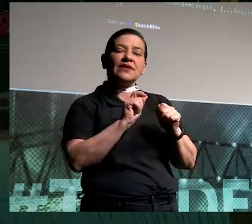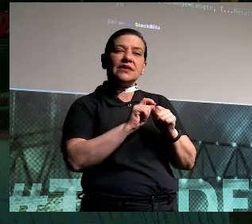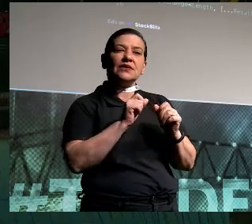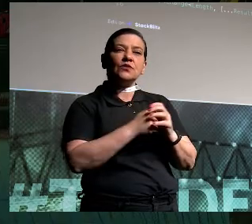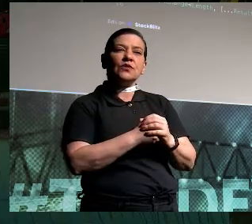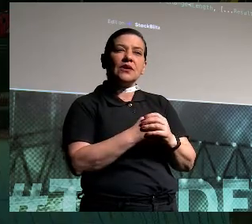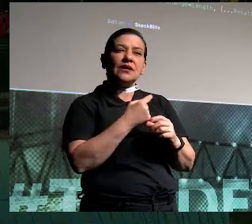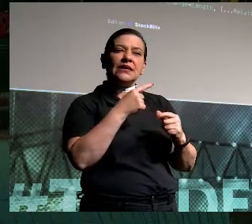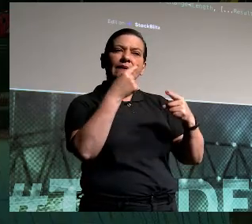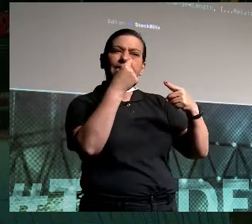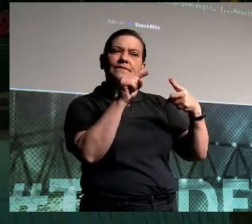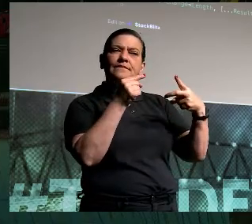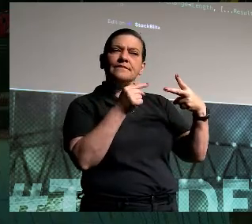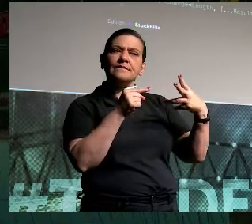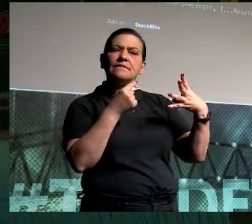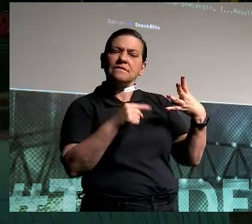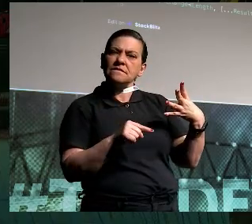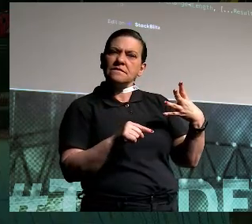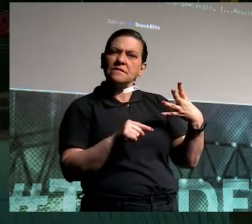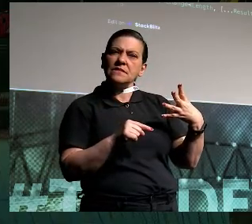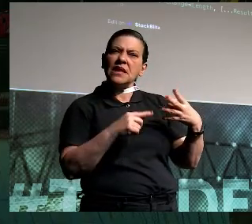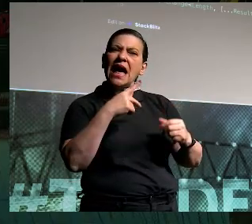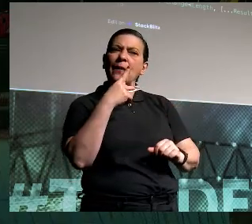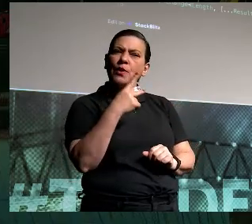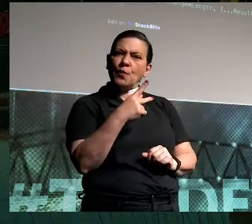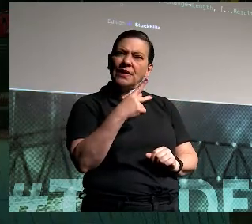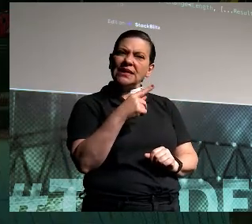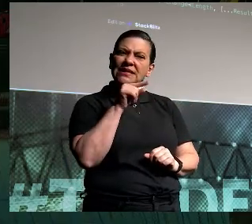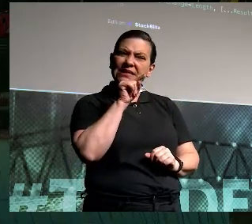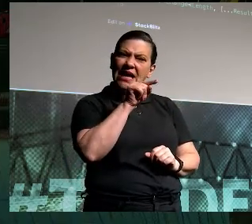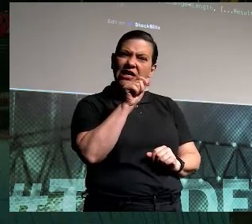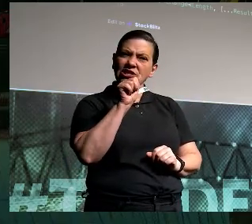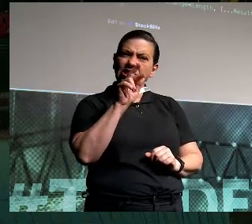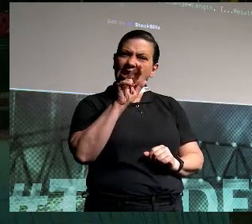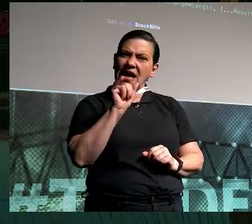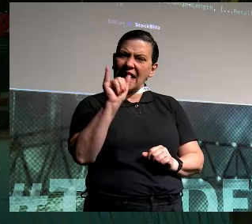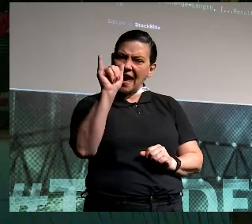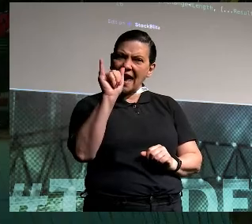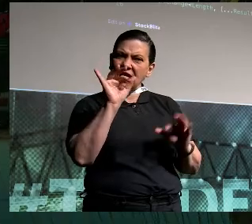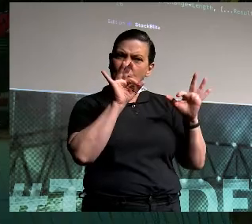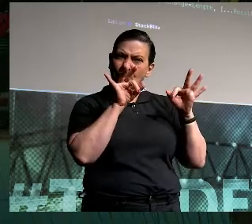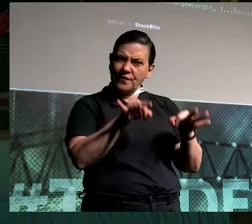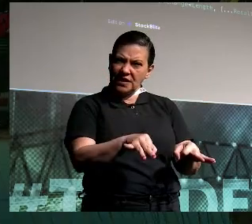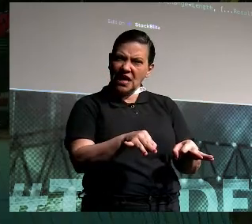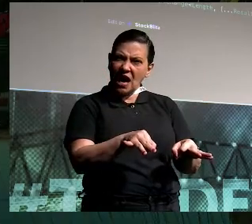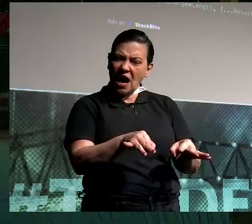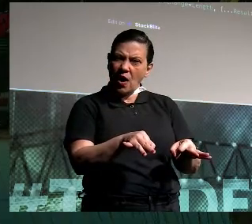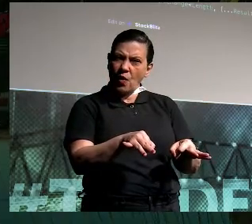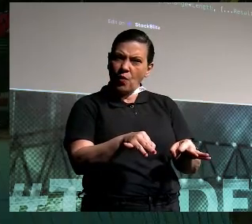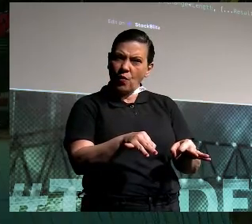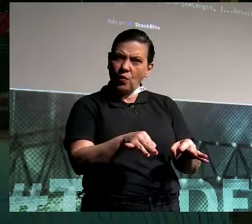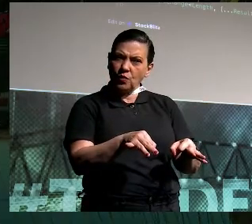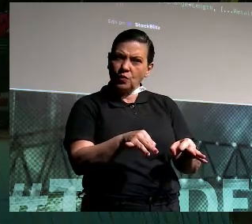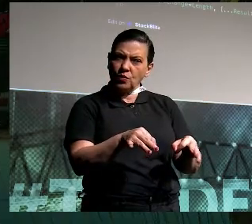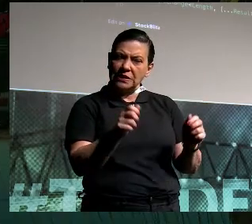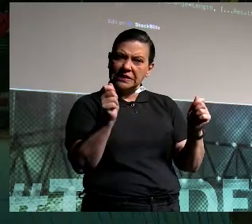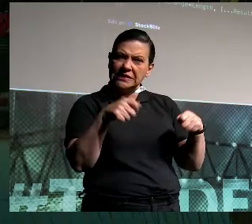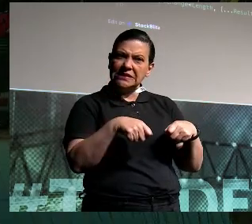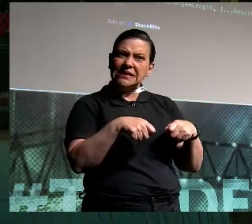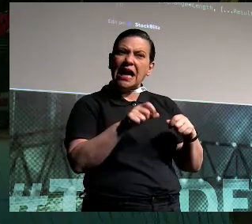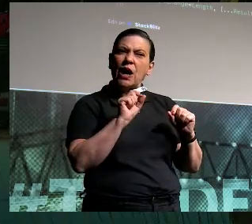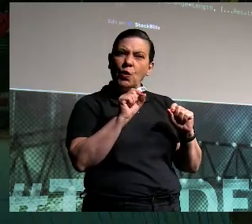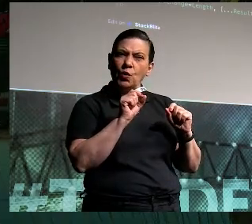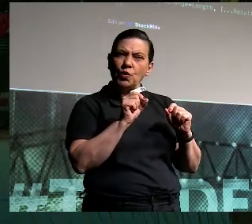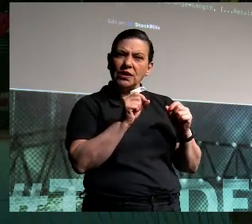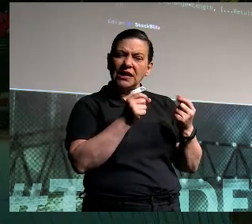e ele está verificando a propriedade length desse array de result. Ela estende esse carinha,